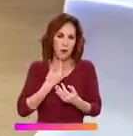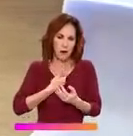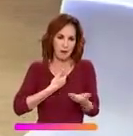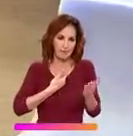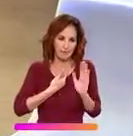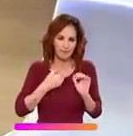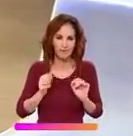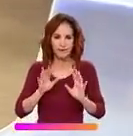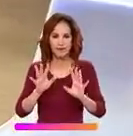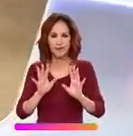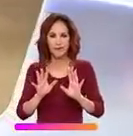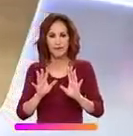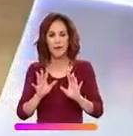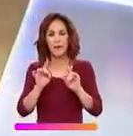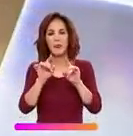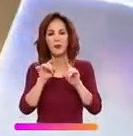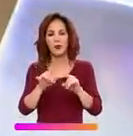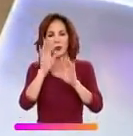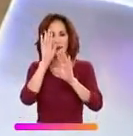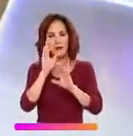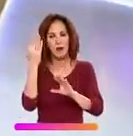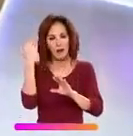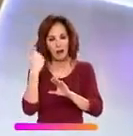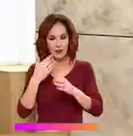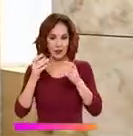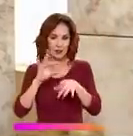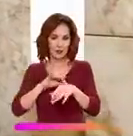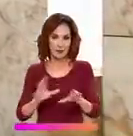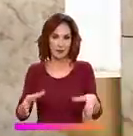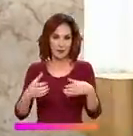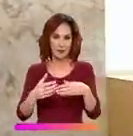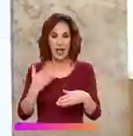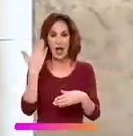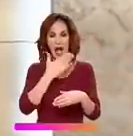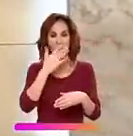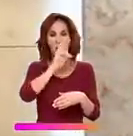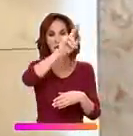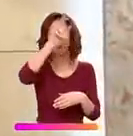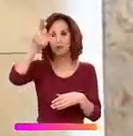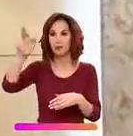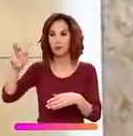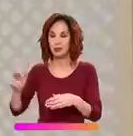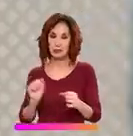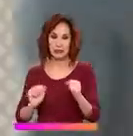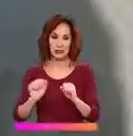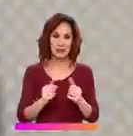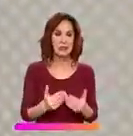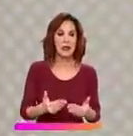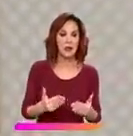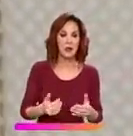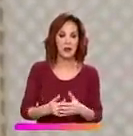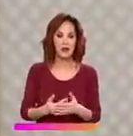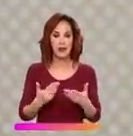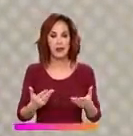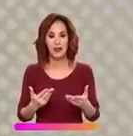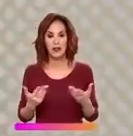Oh, André, tu davas antes da pandemia aulas um pouco por todo o lado? Sim. Como é que está agora